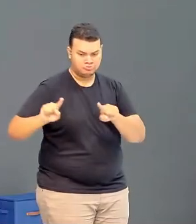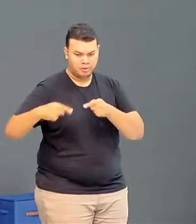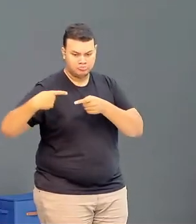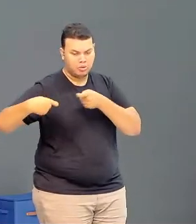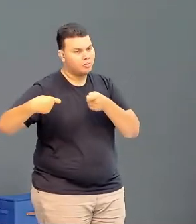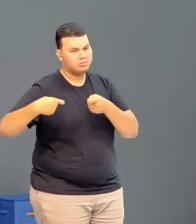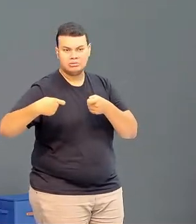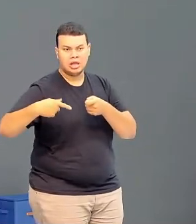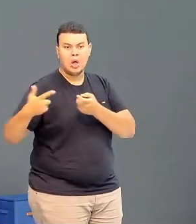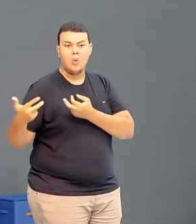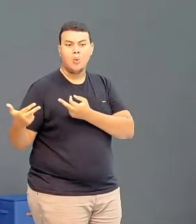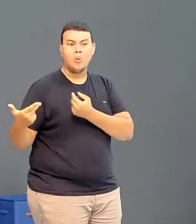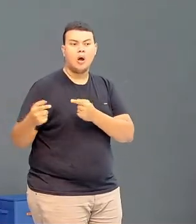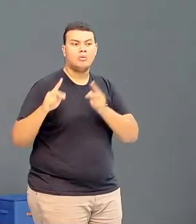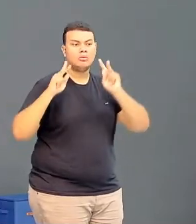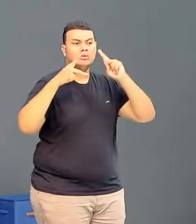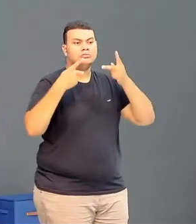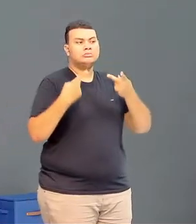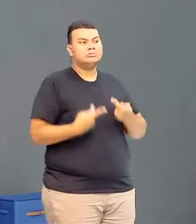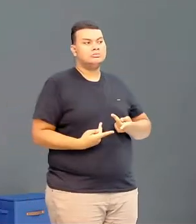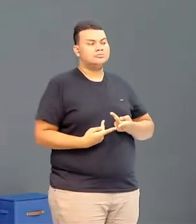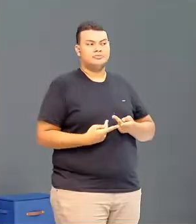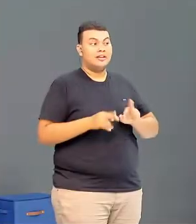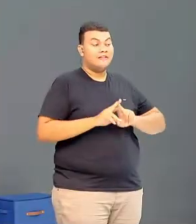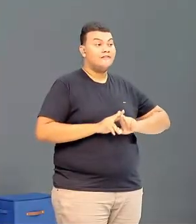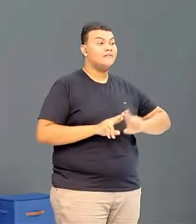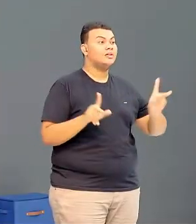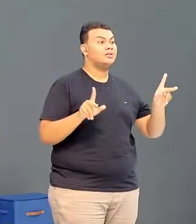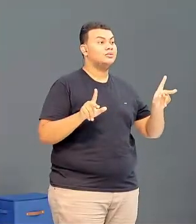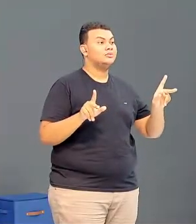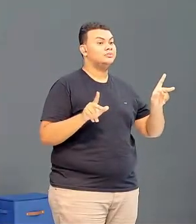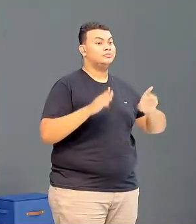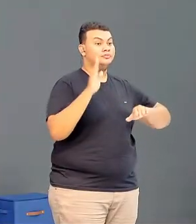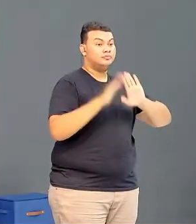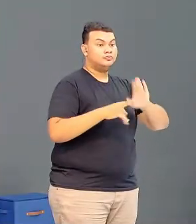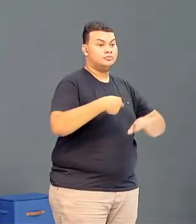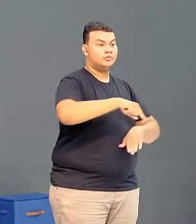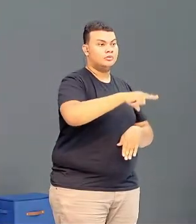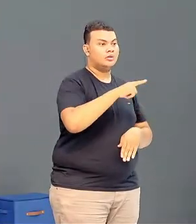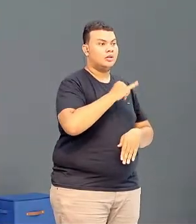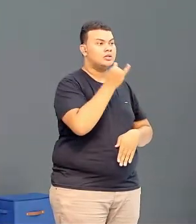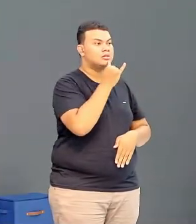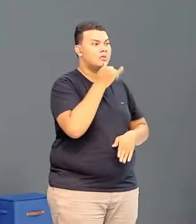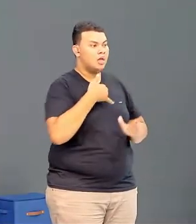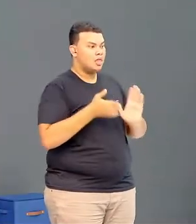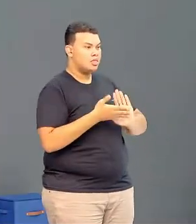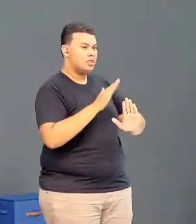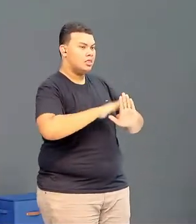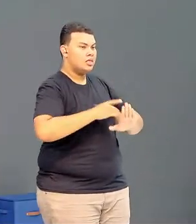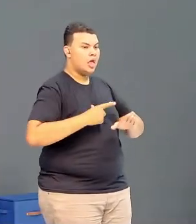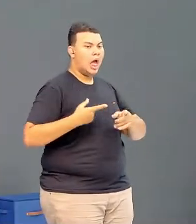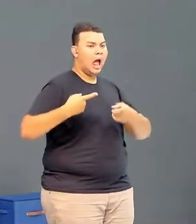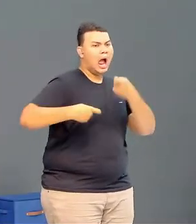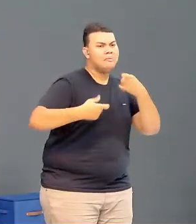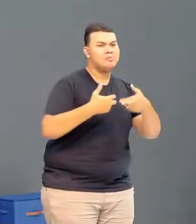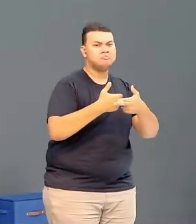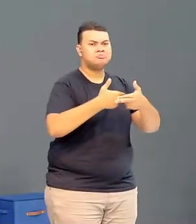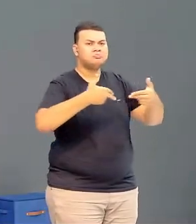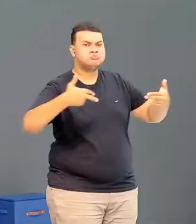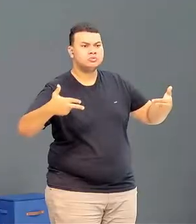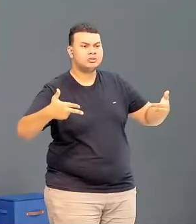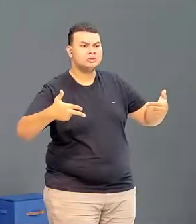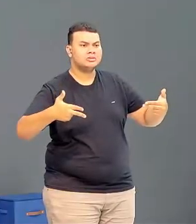não é no padrão que o humano costuma lutar. As armas com as quais lutamos, em outra versão da Bíblia